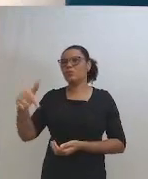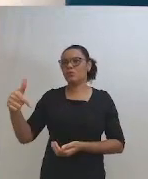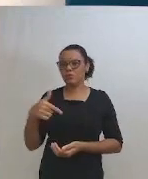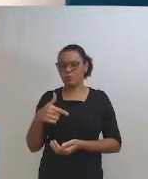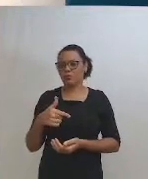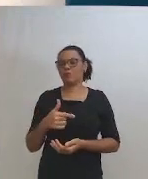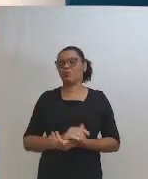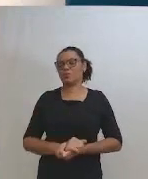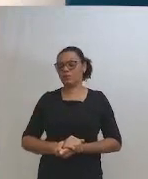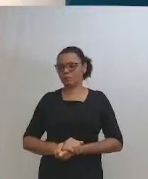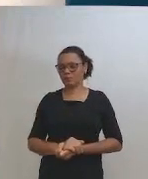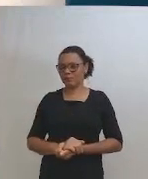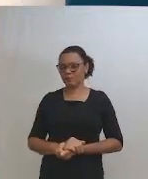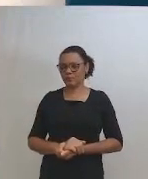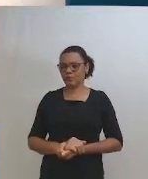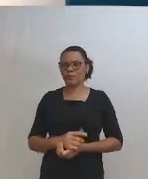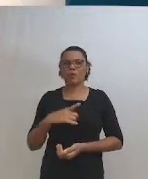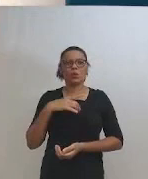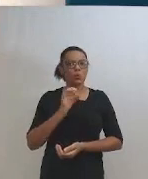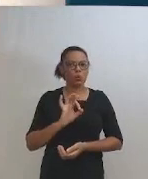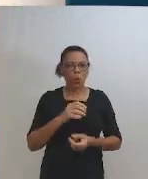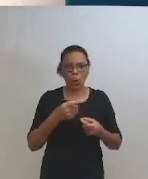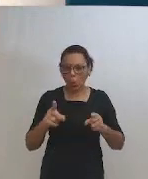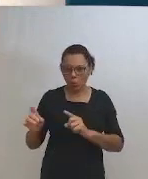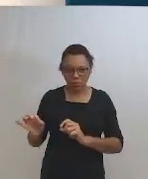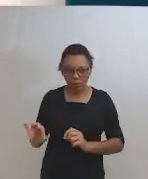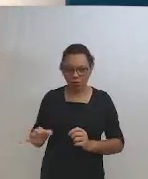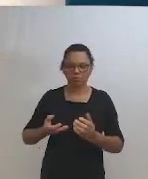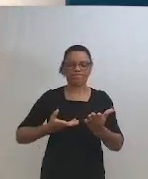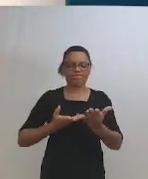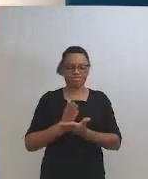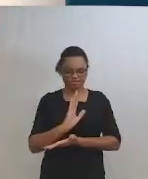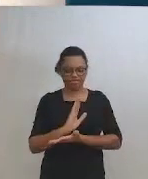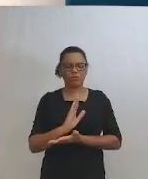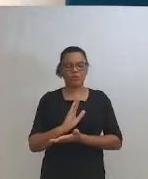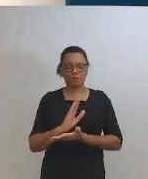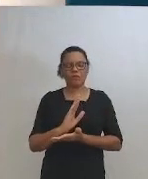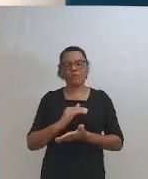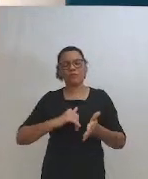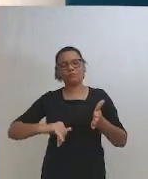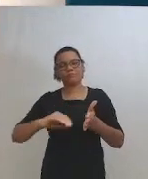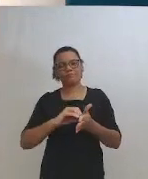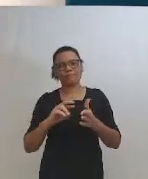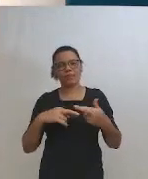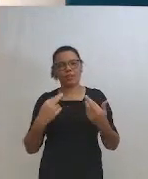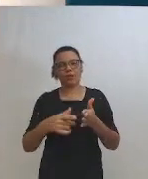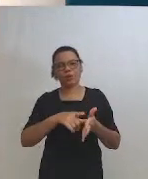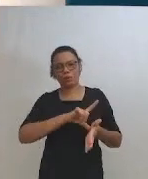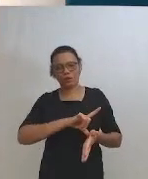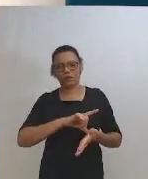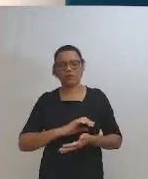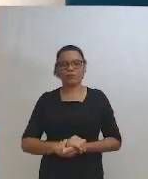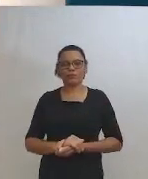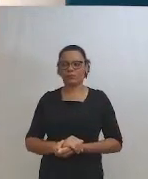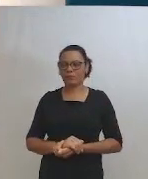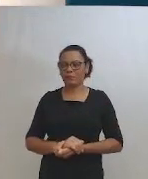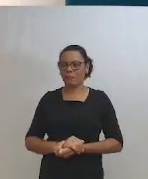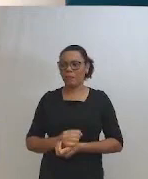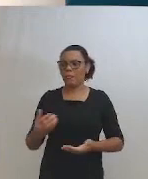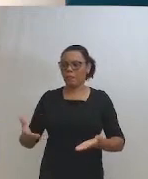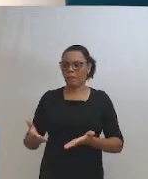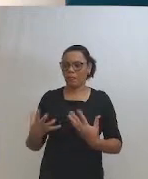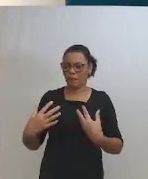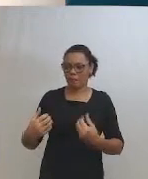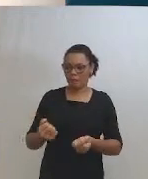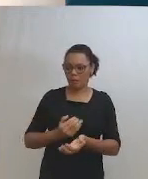Não havendo impugnação, fica assim aprovada na sessão antecedente. E vamos iniciar